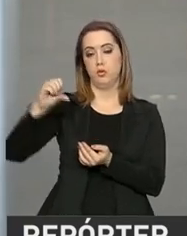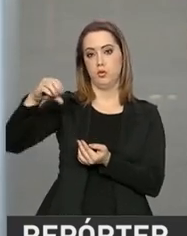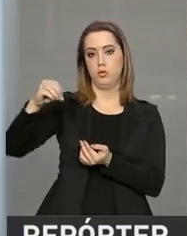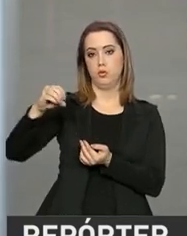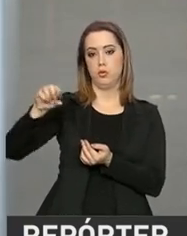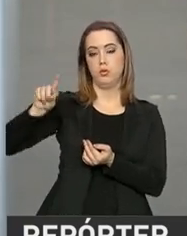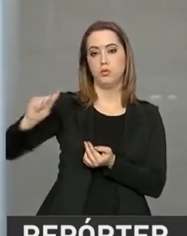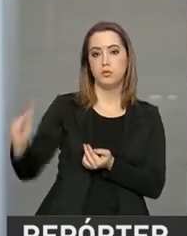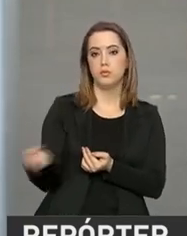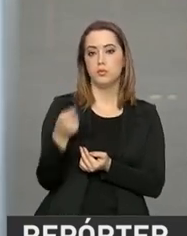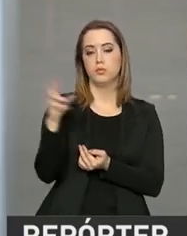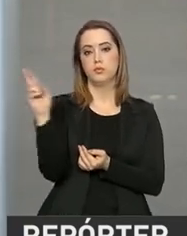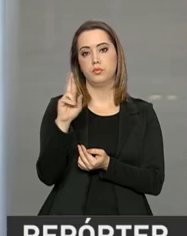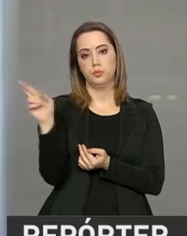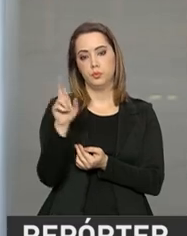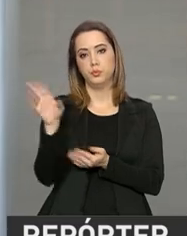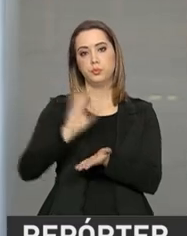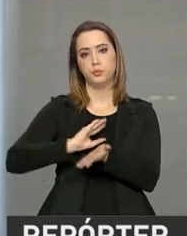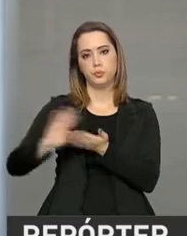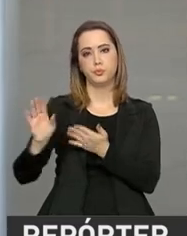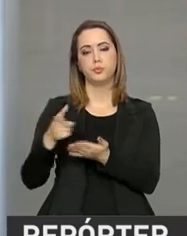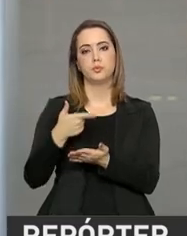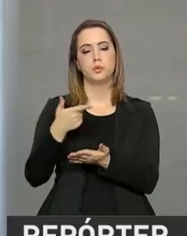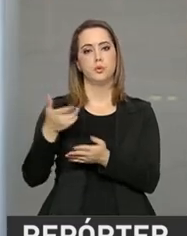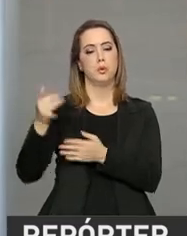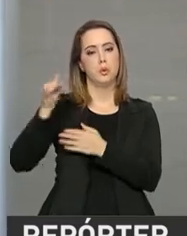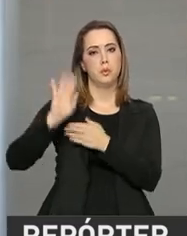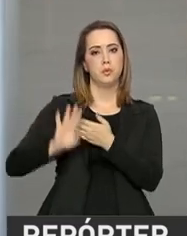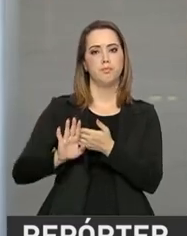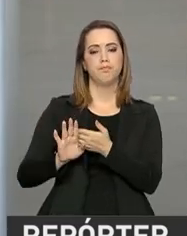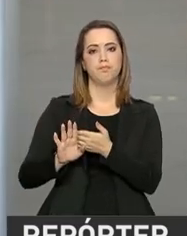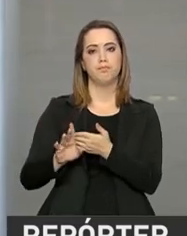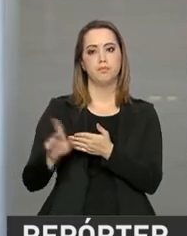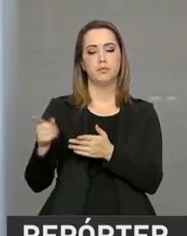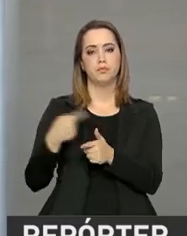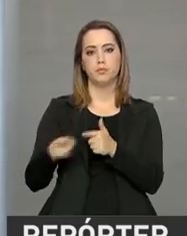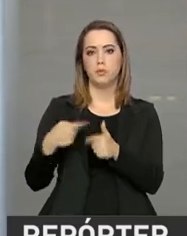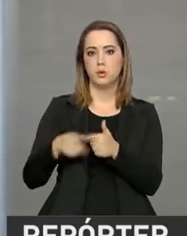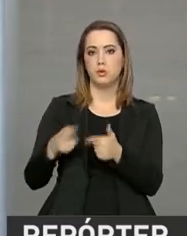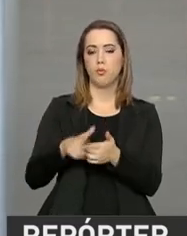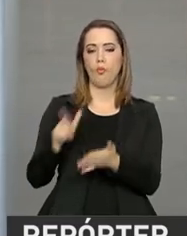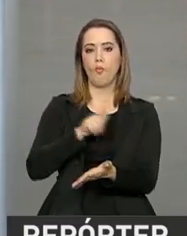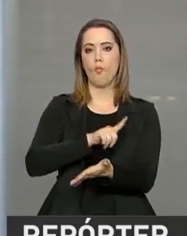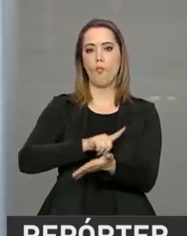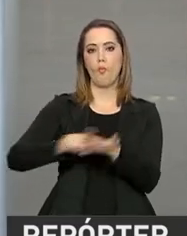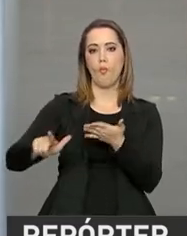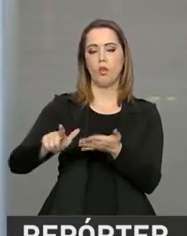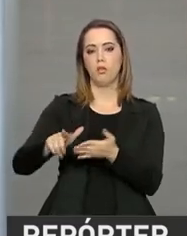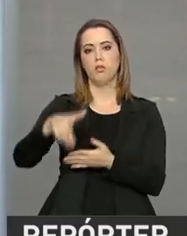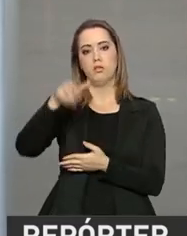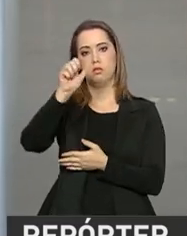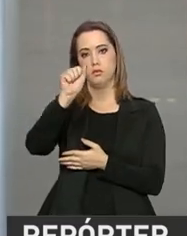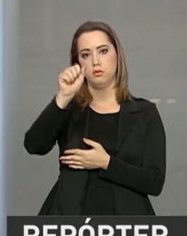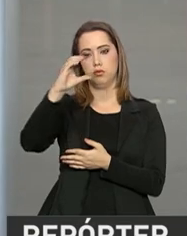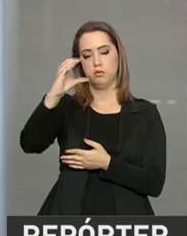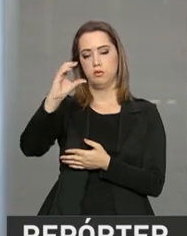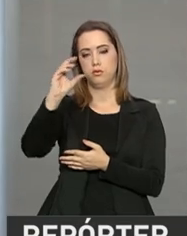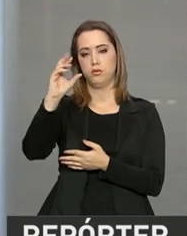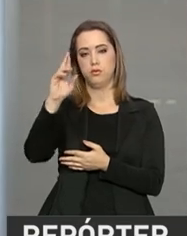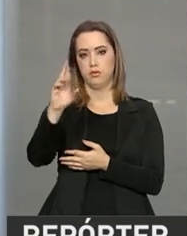Estes recursos vão incorporar a Operação Carro-Pipa, que leva água para cidades que decretaram situação